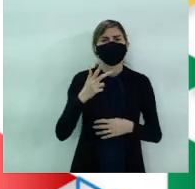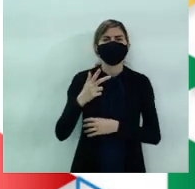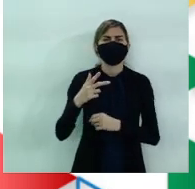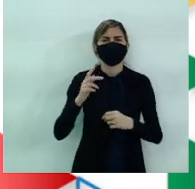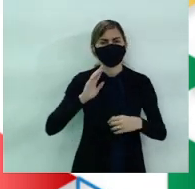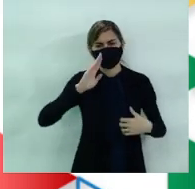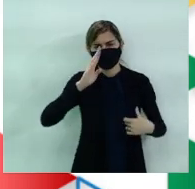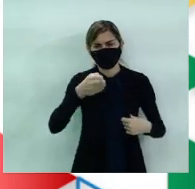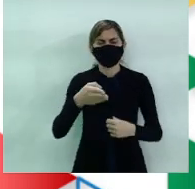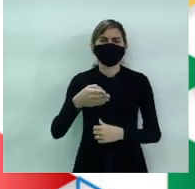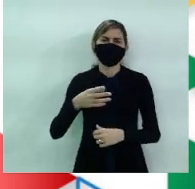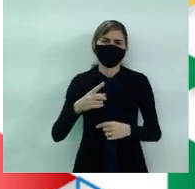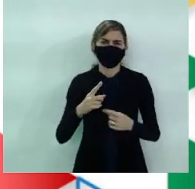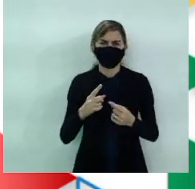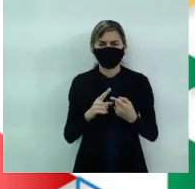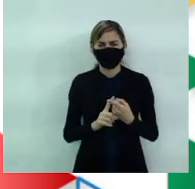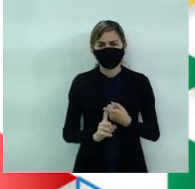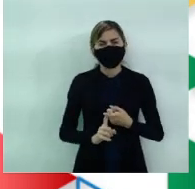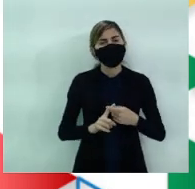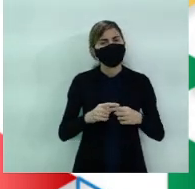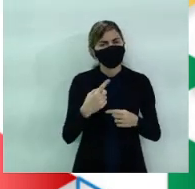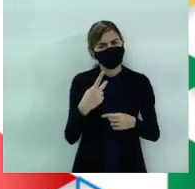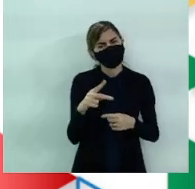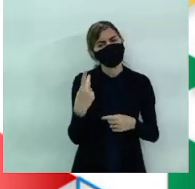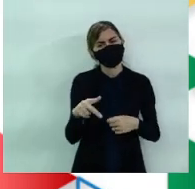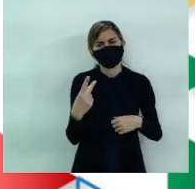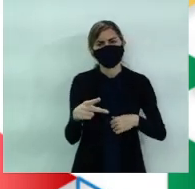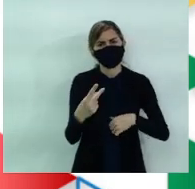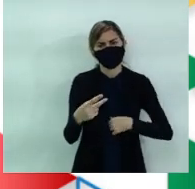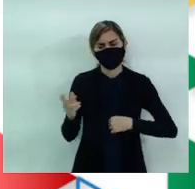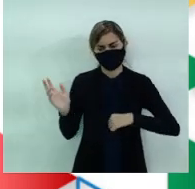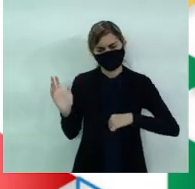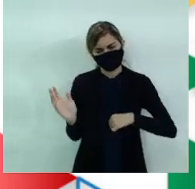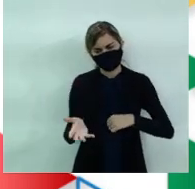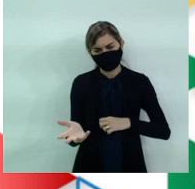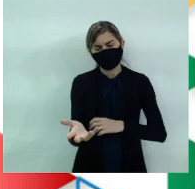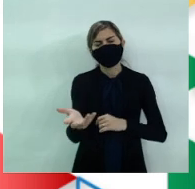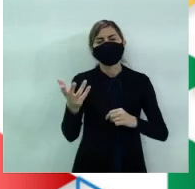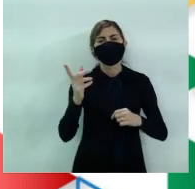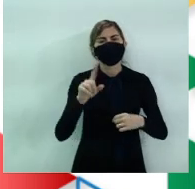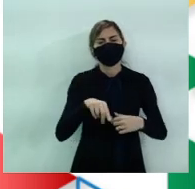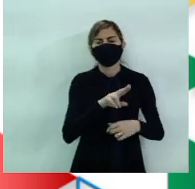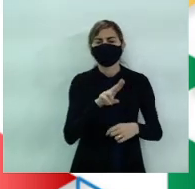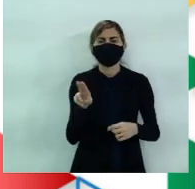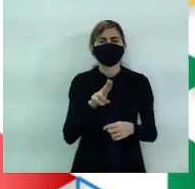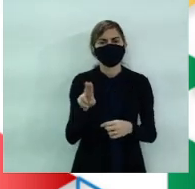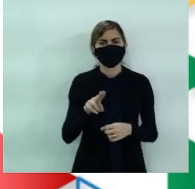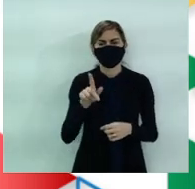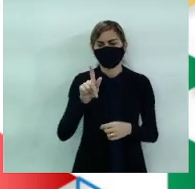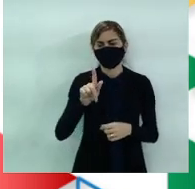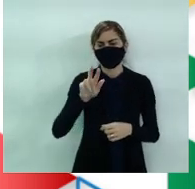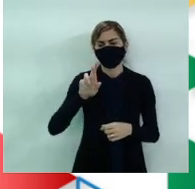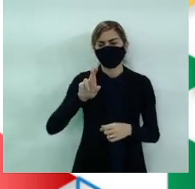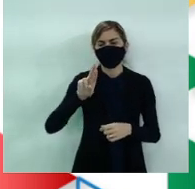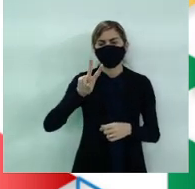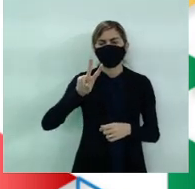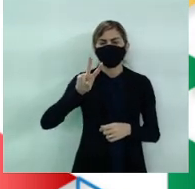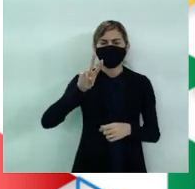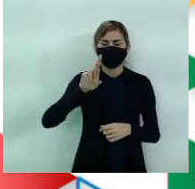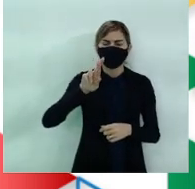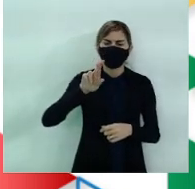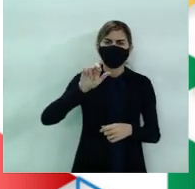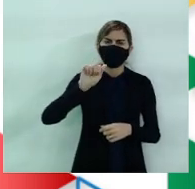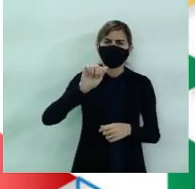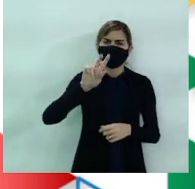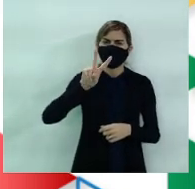em direção uns aos outros. Essa aceleração ela é chamada de gravidade. Ao nível